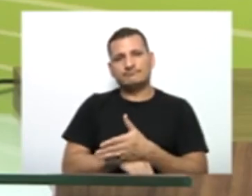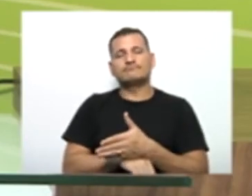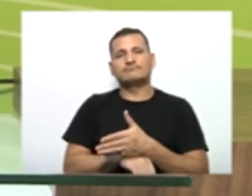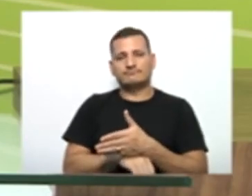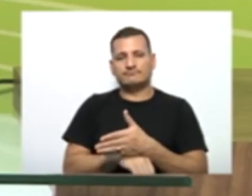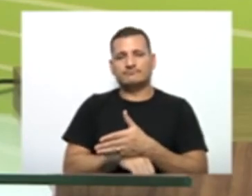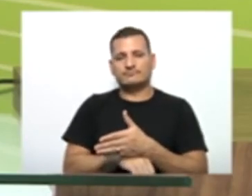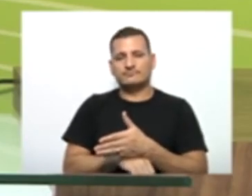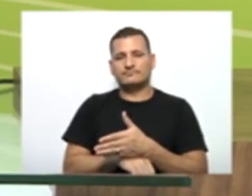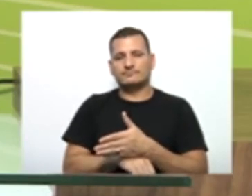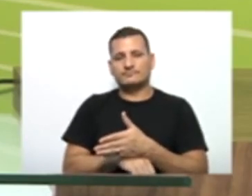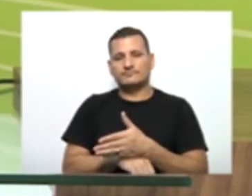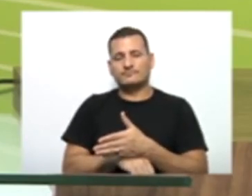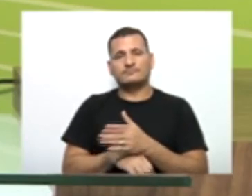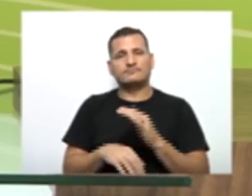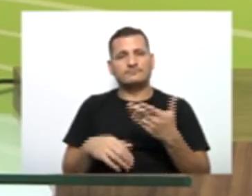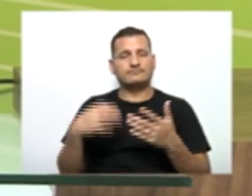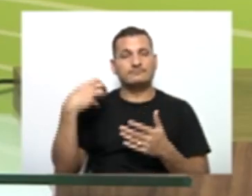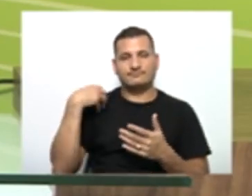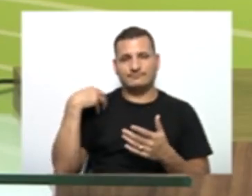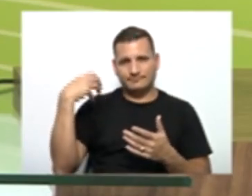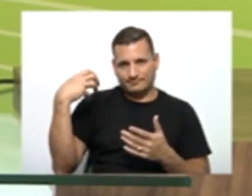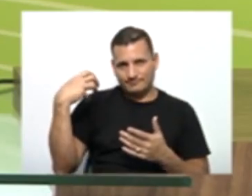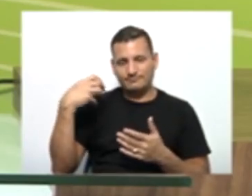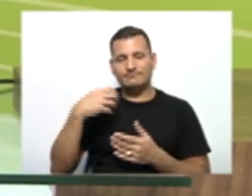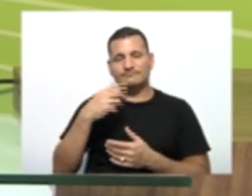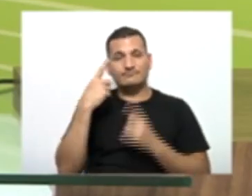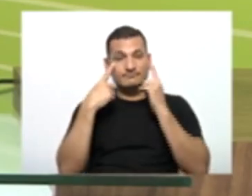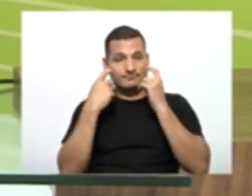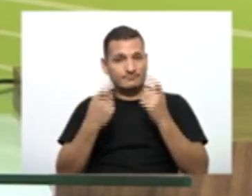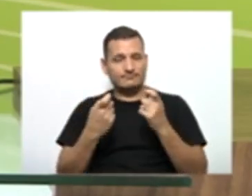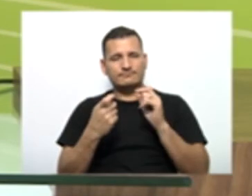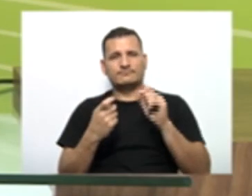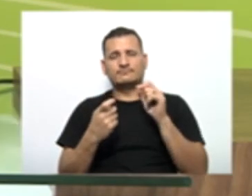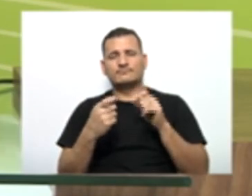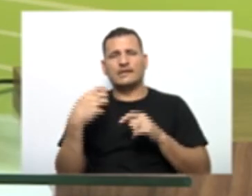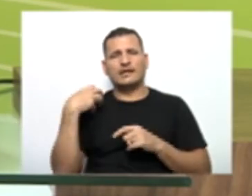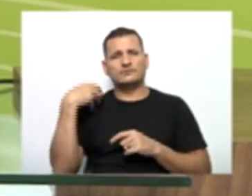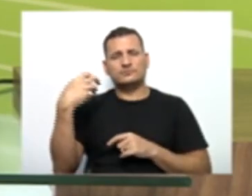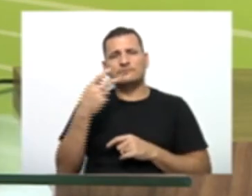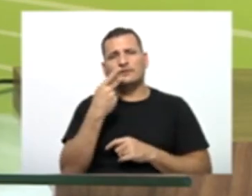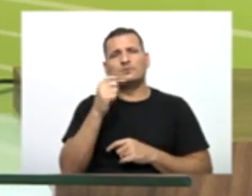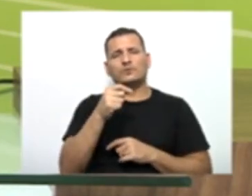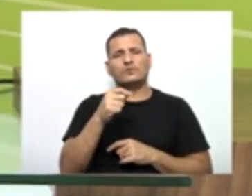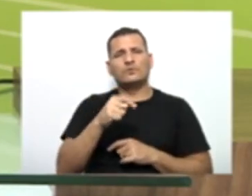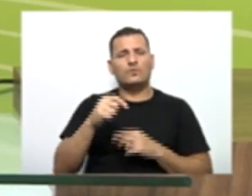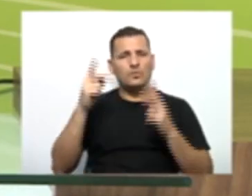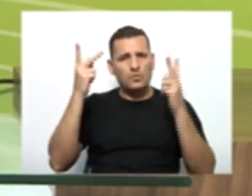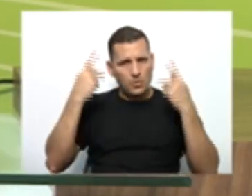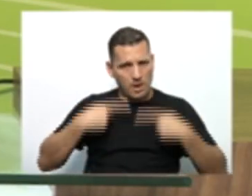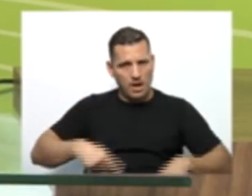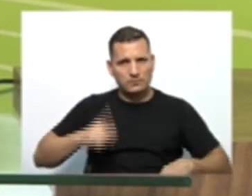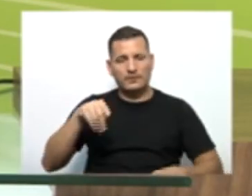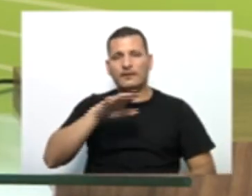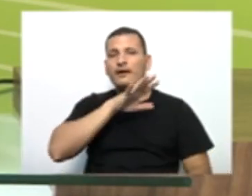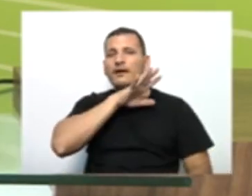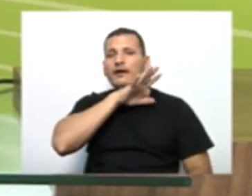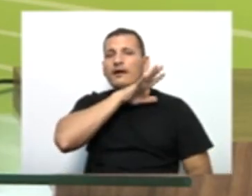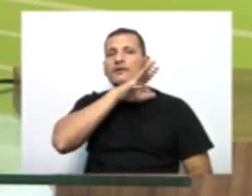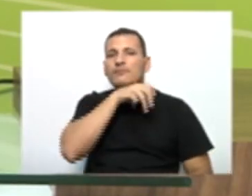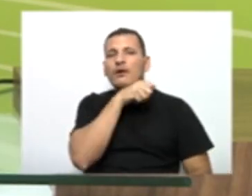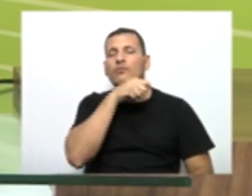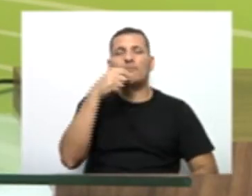professor, é importante frisar que a experiência grega foi a primeira experiência que nós temos registrado na história do pensamento ocidental